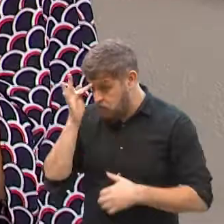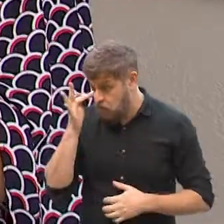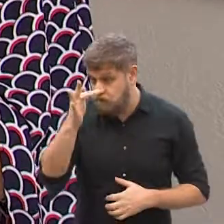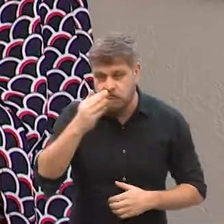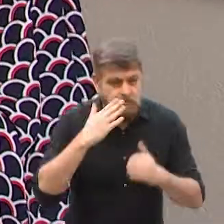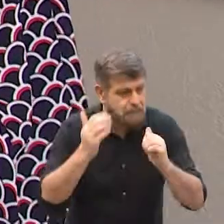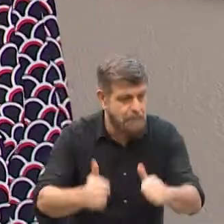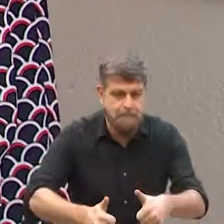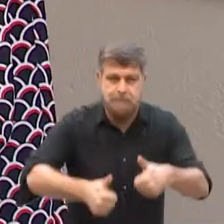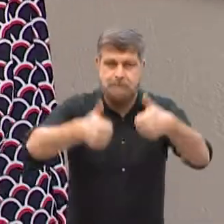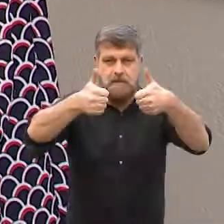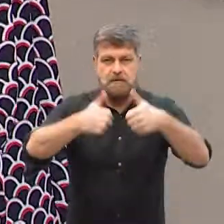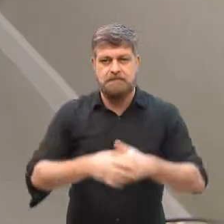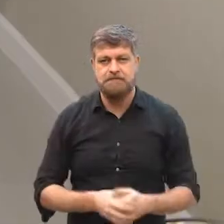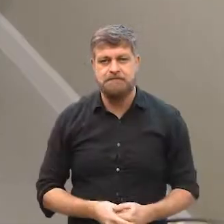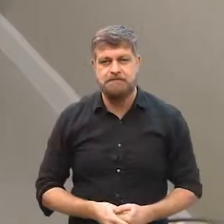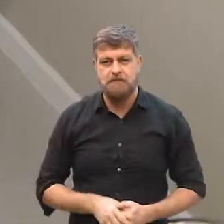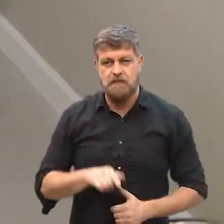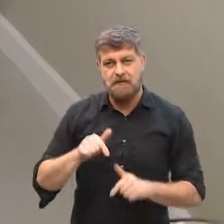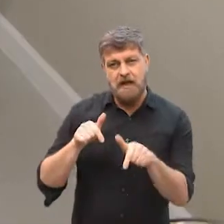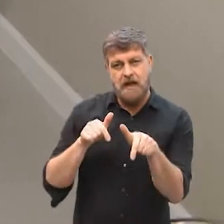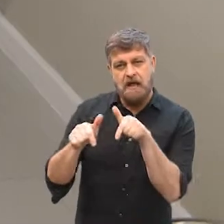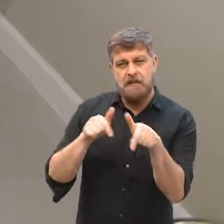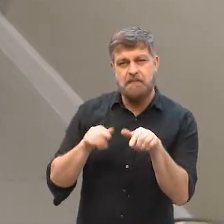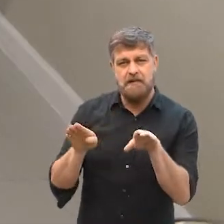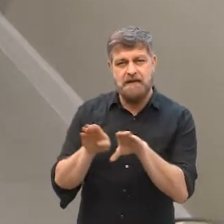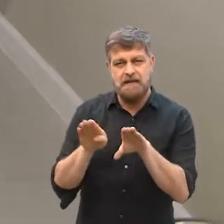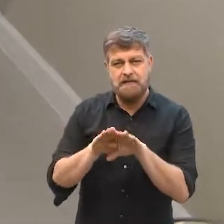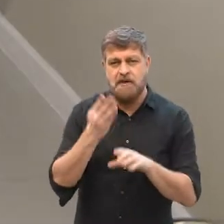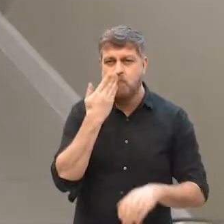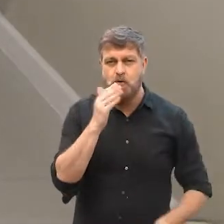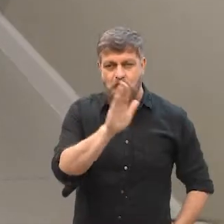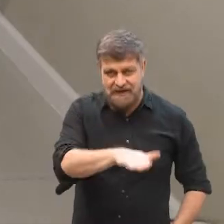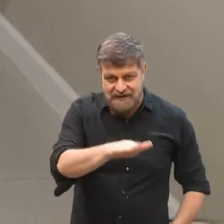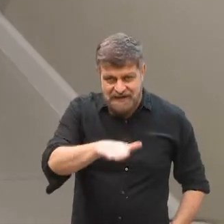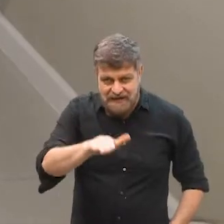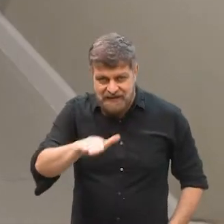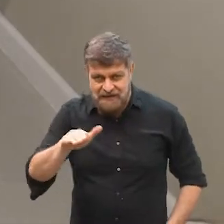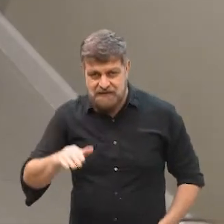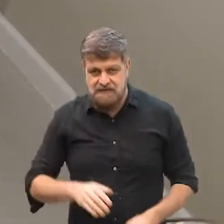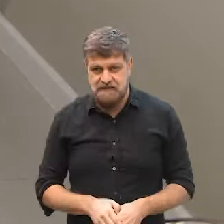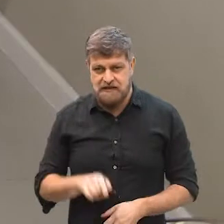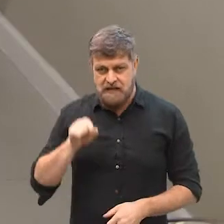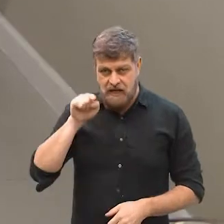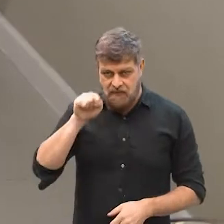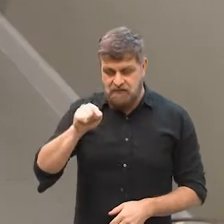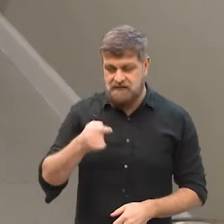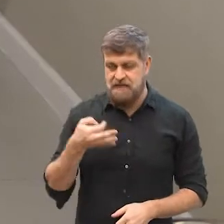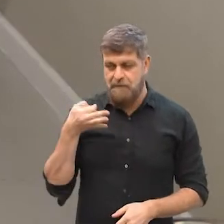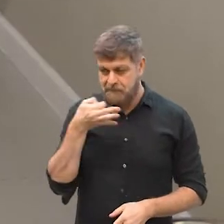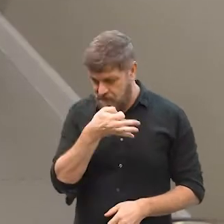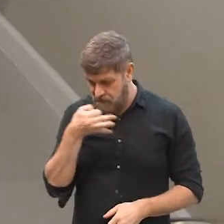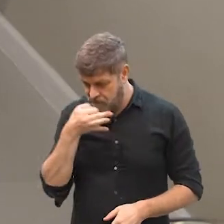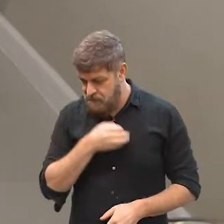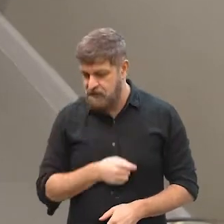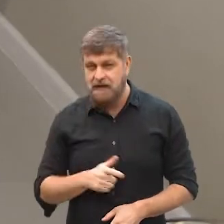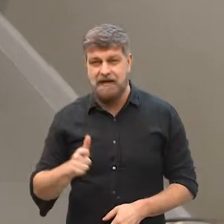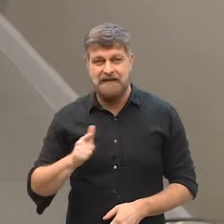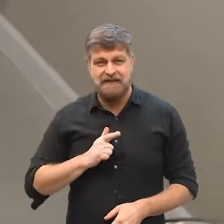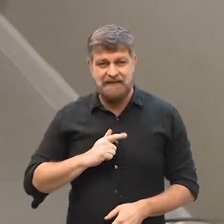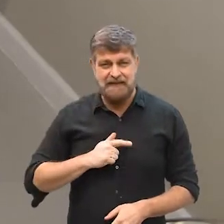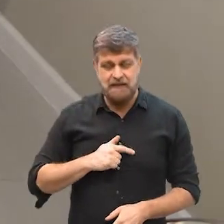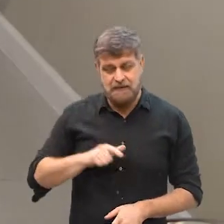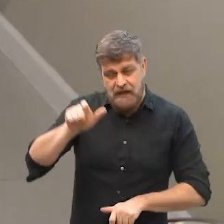muito positivo. Você também trabalha muito com crianças, né? Hoje você inclusive falou, muita